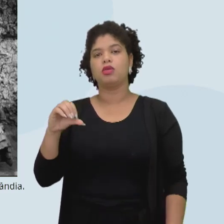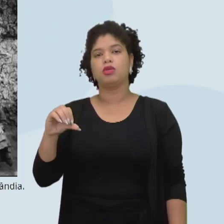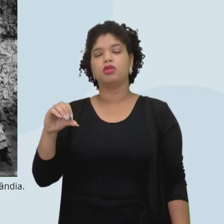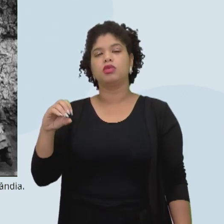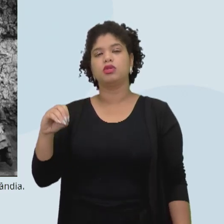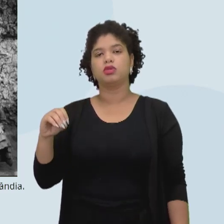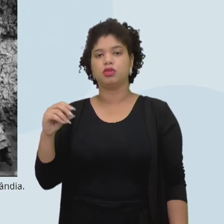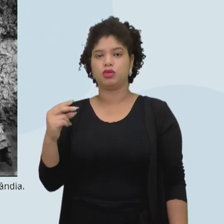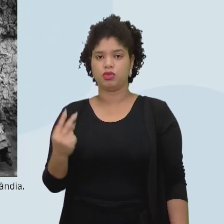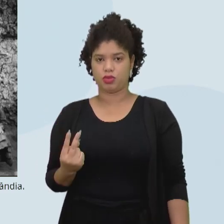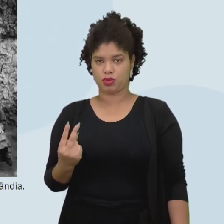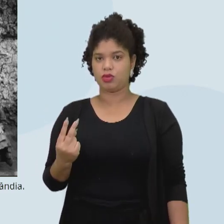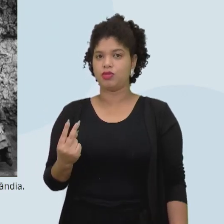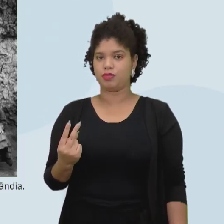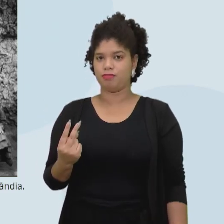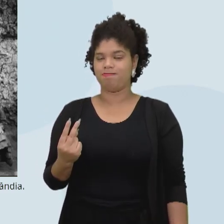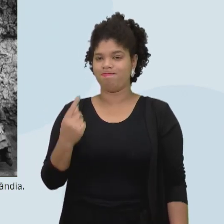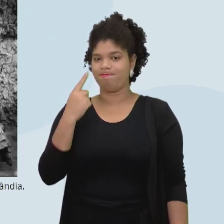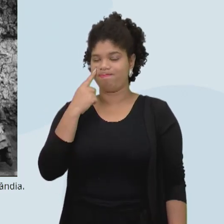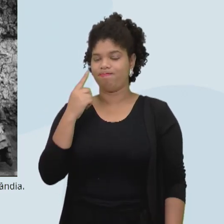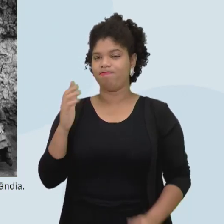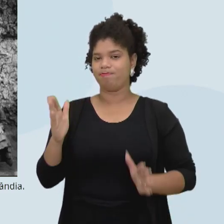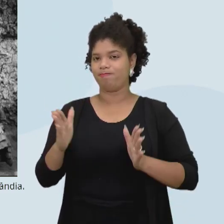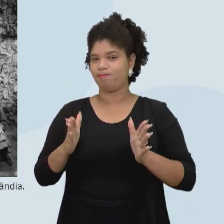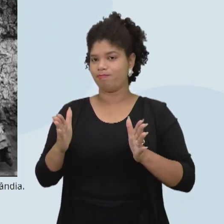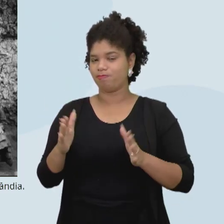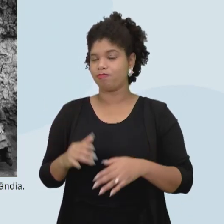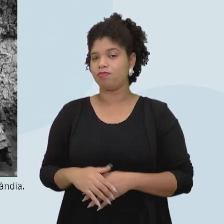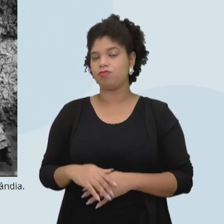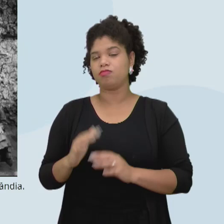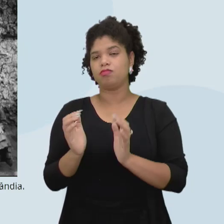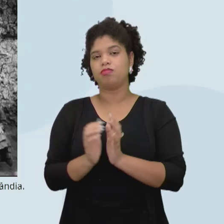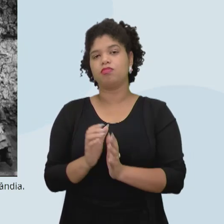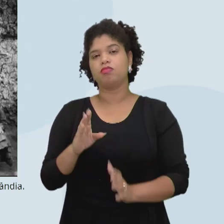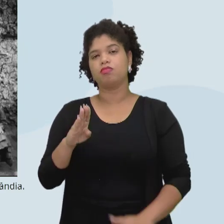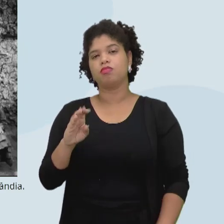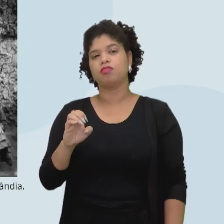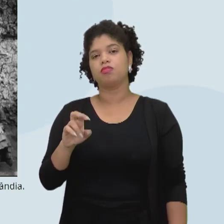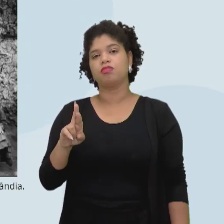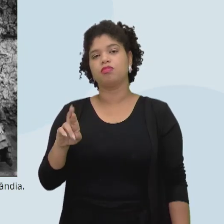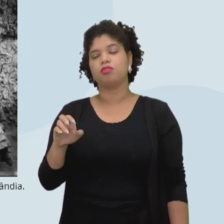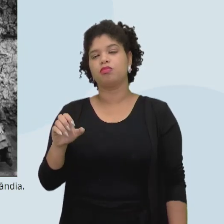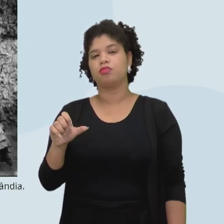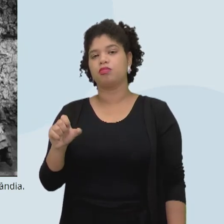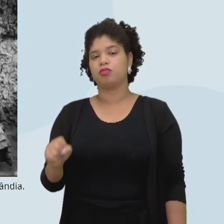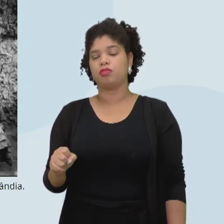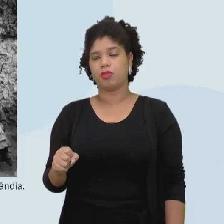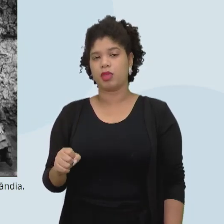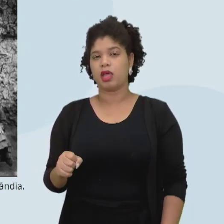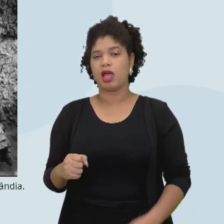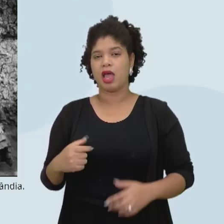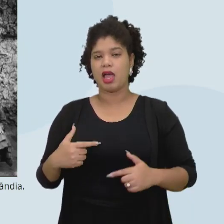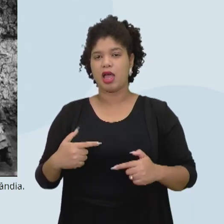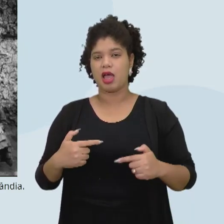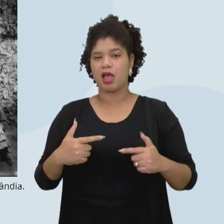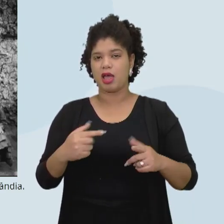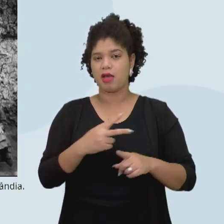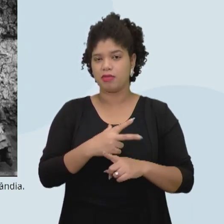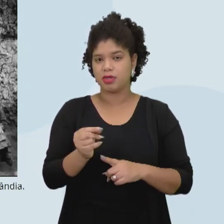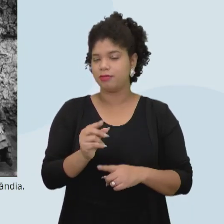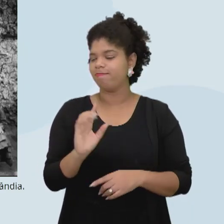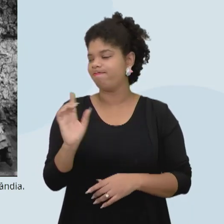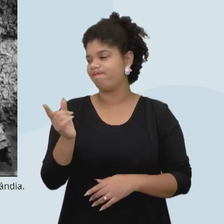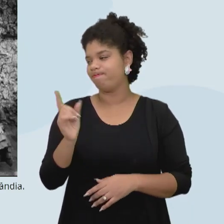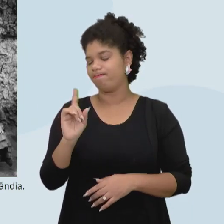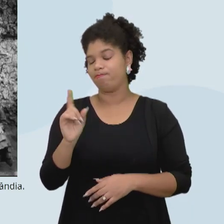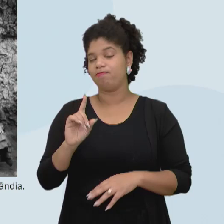1902. E é nesse âmbito que os boeres, mesmo perdendo a guerra, eles mantêm o poder